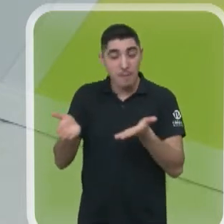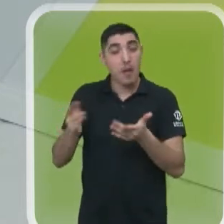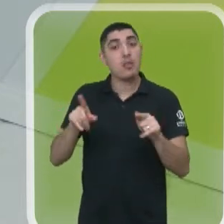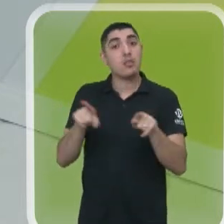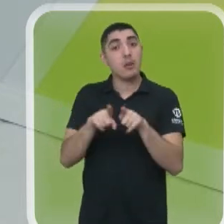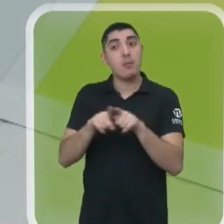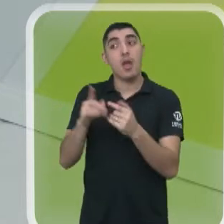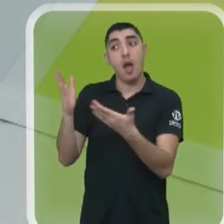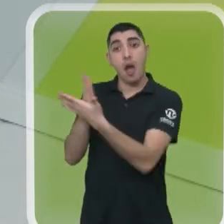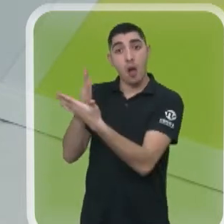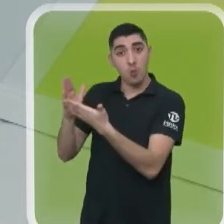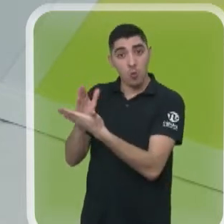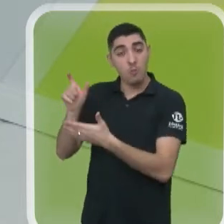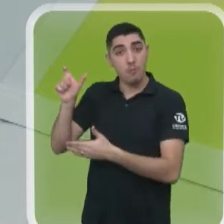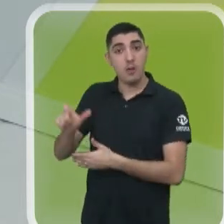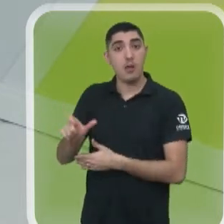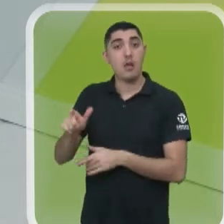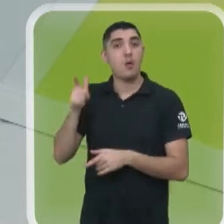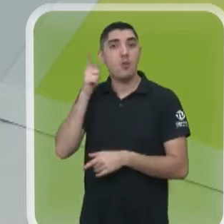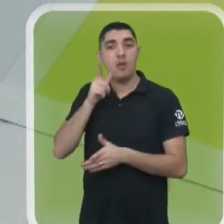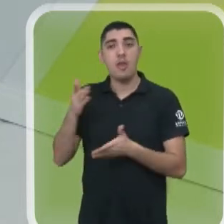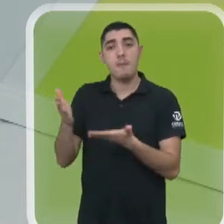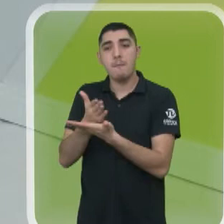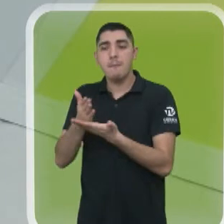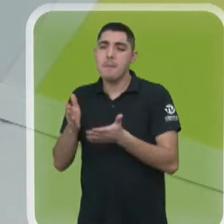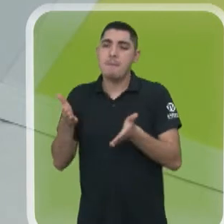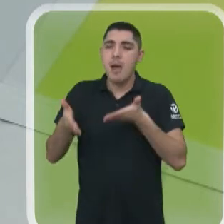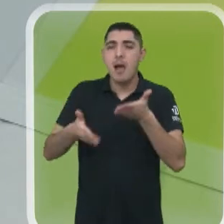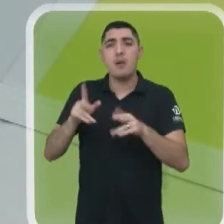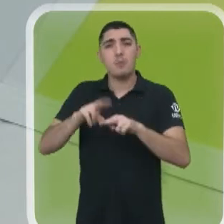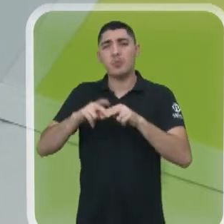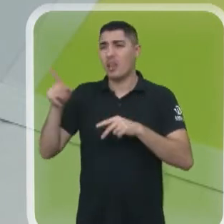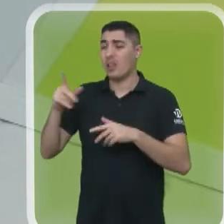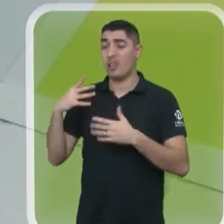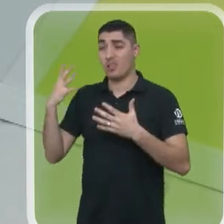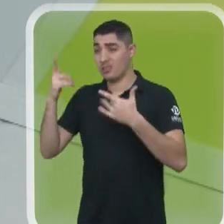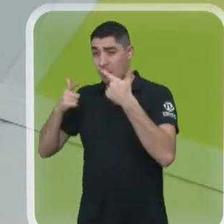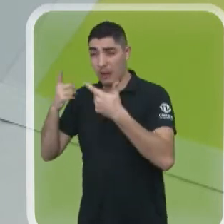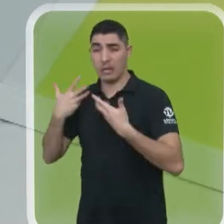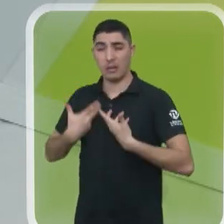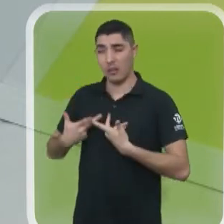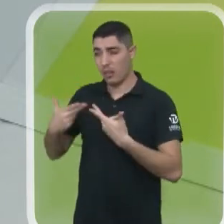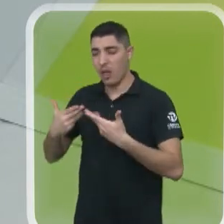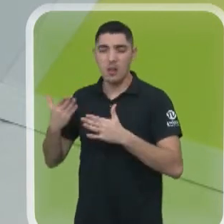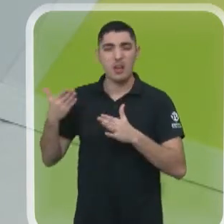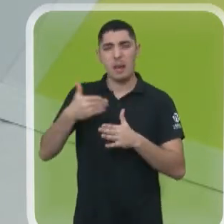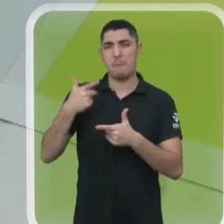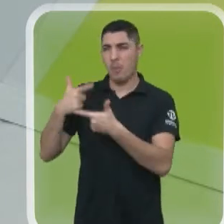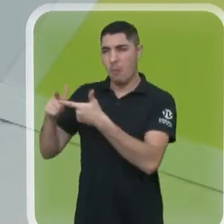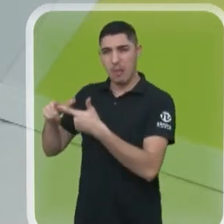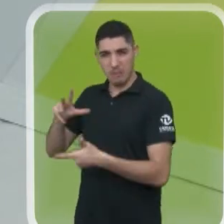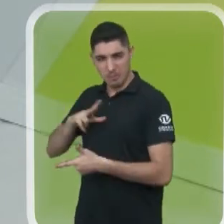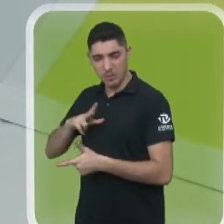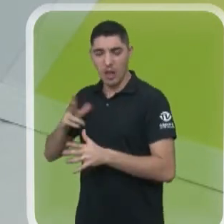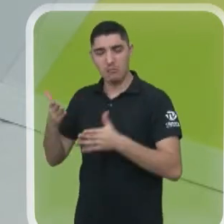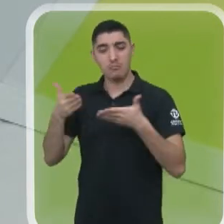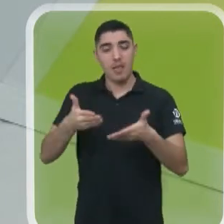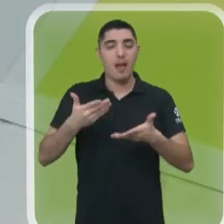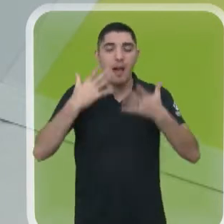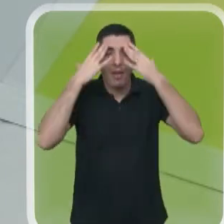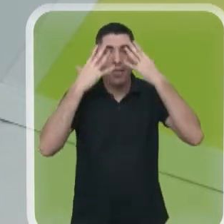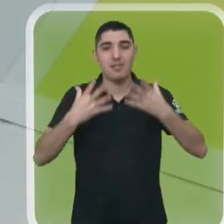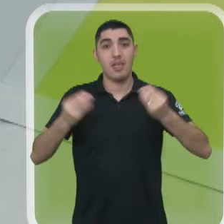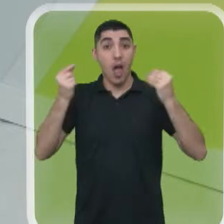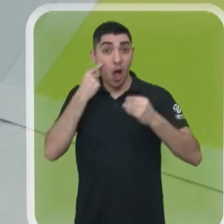participantes como válvula de escape para correria do dia a dia e até mesmo problemas pessoais Então vamos acompanhar